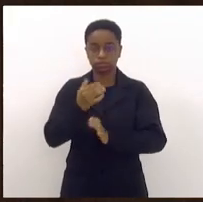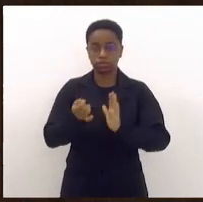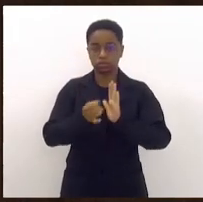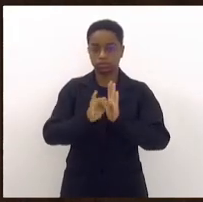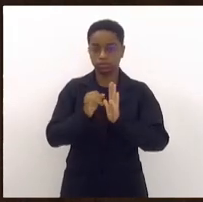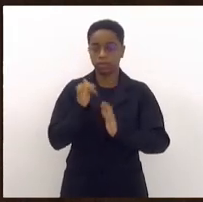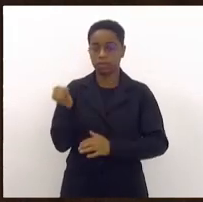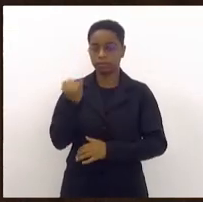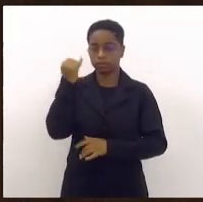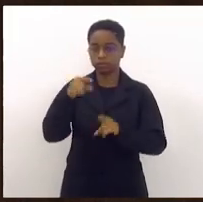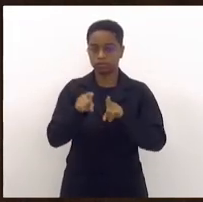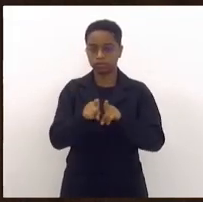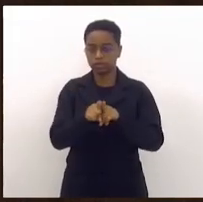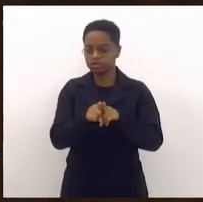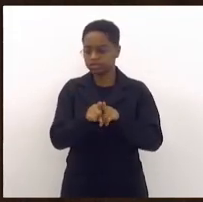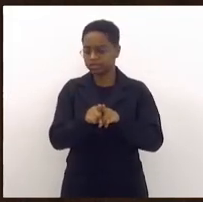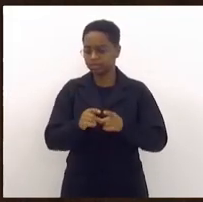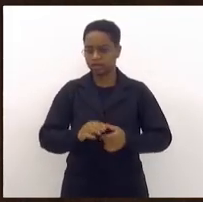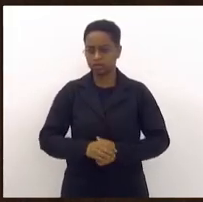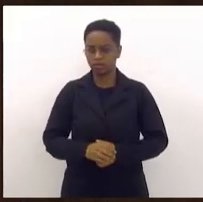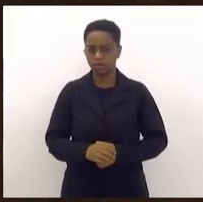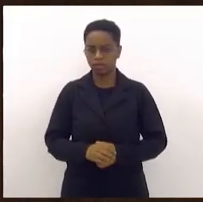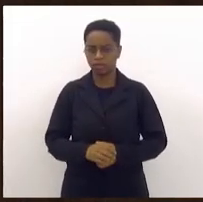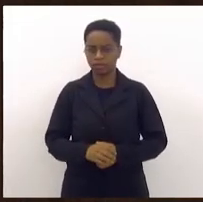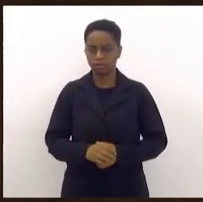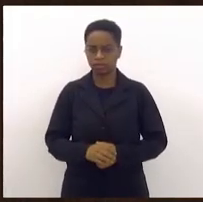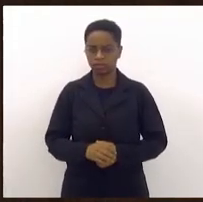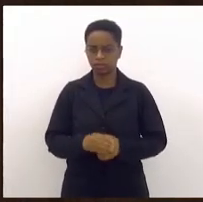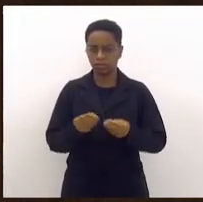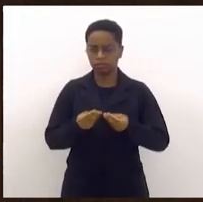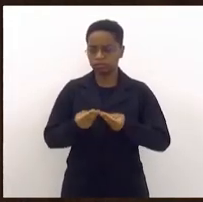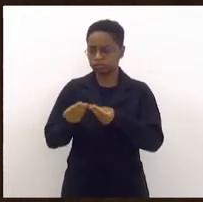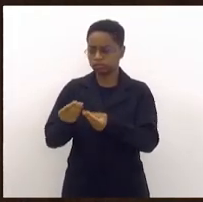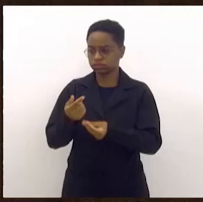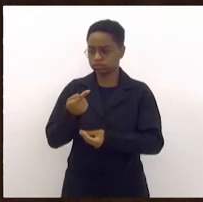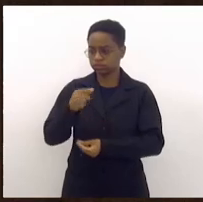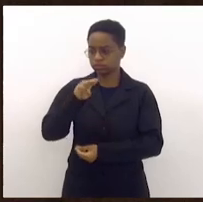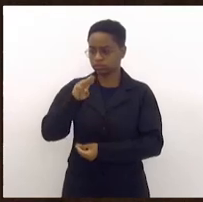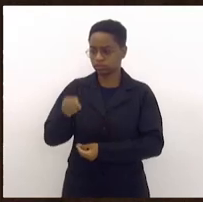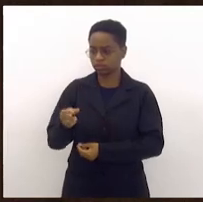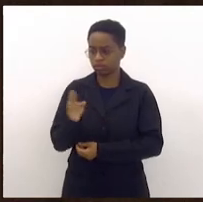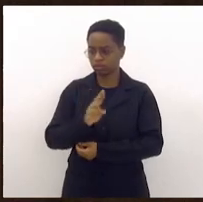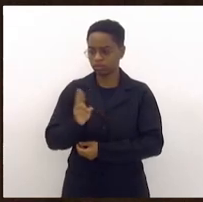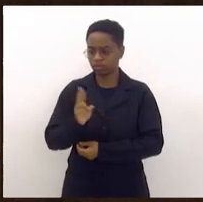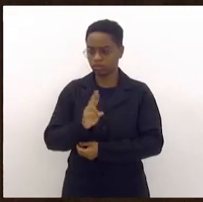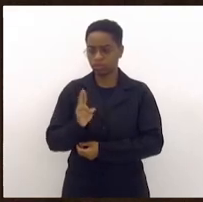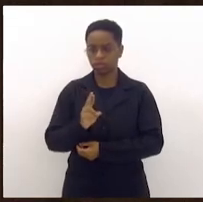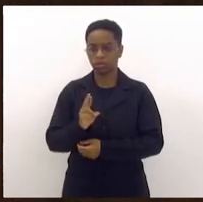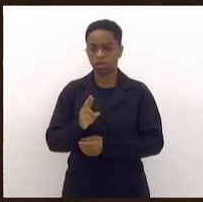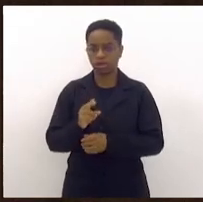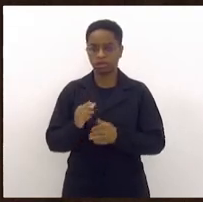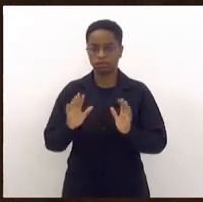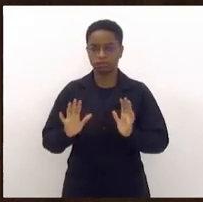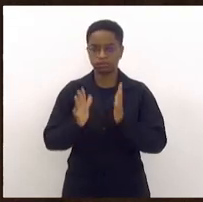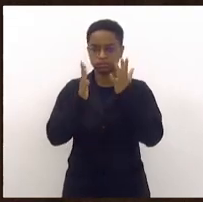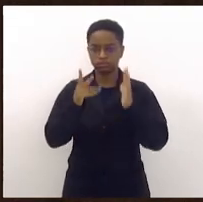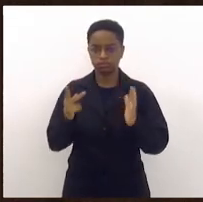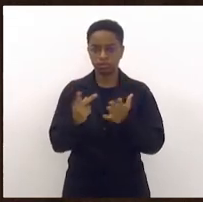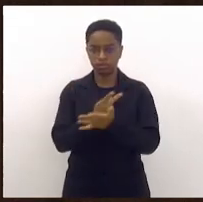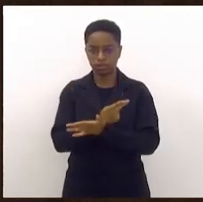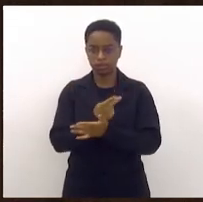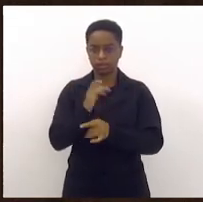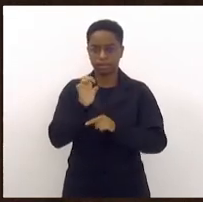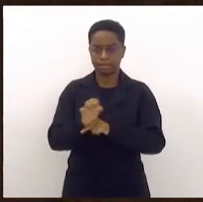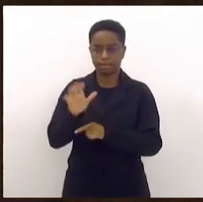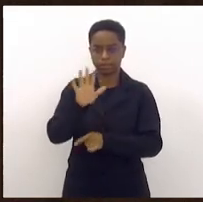muito importante, destinando mais de 7 milhões de reais para os arraiais que acontecem em todo o